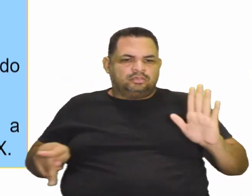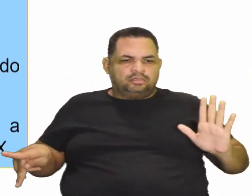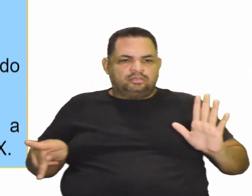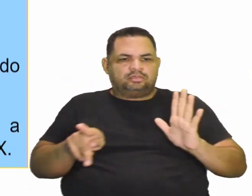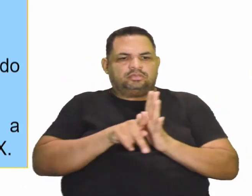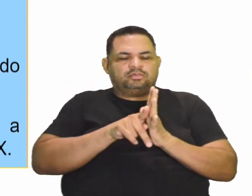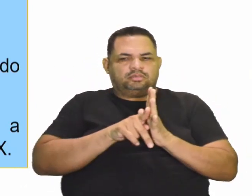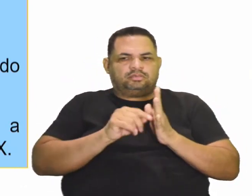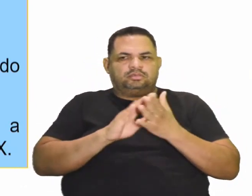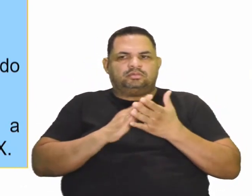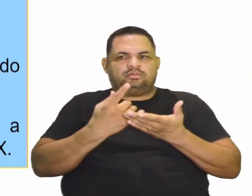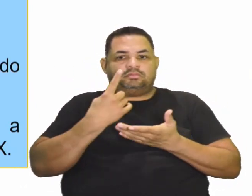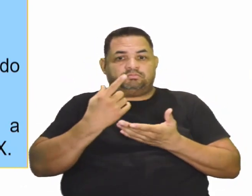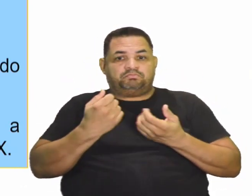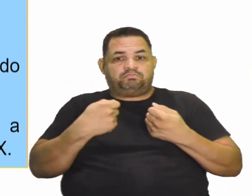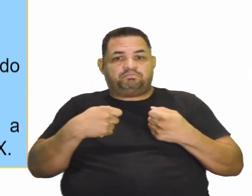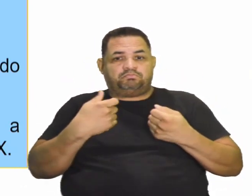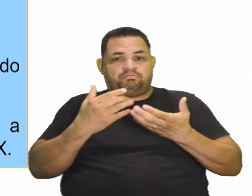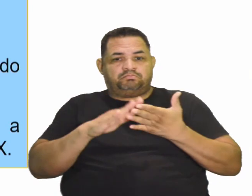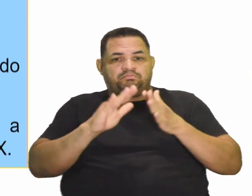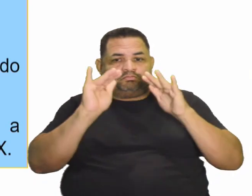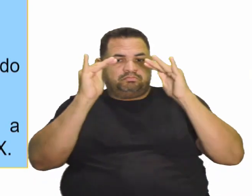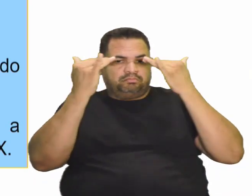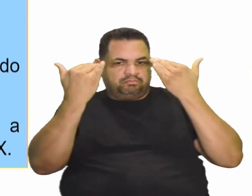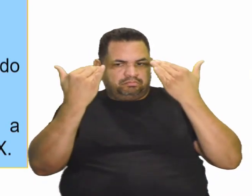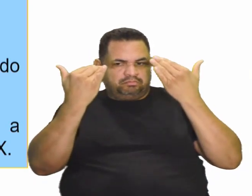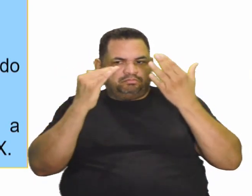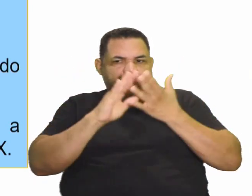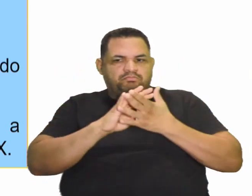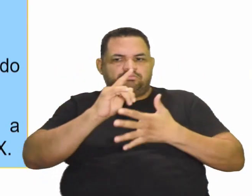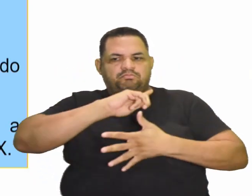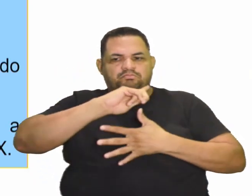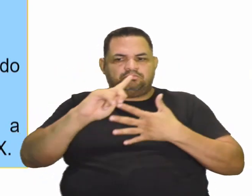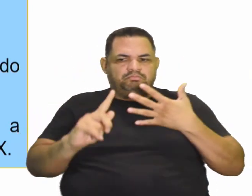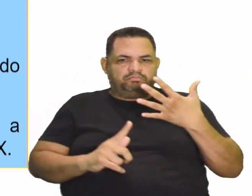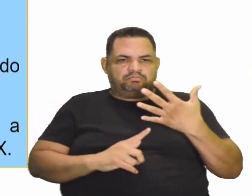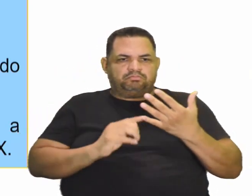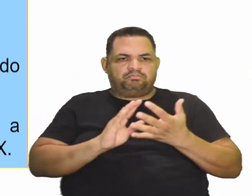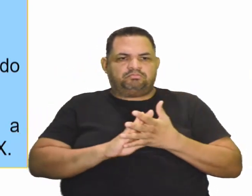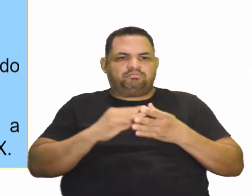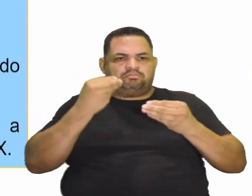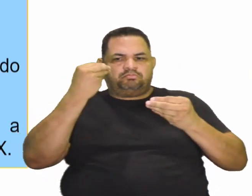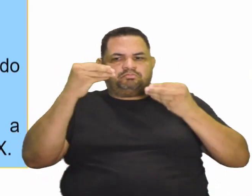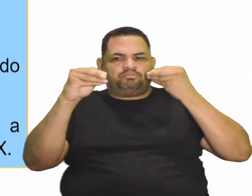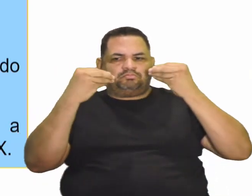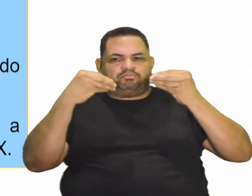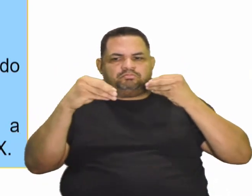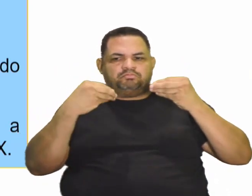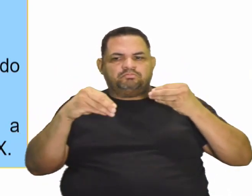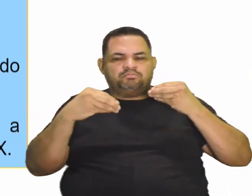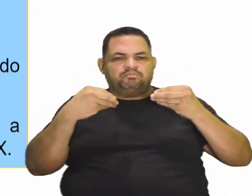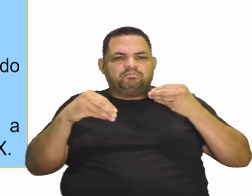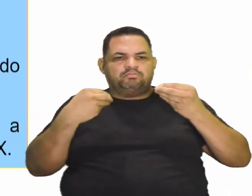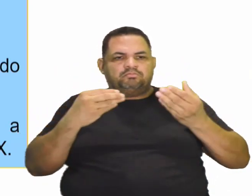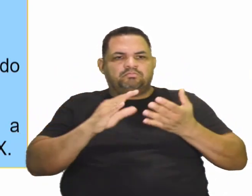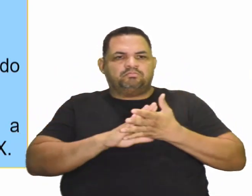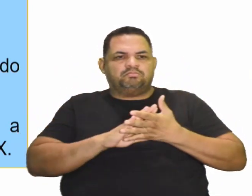né? Então, vocês precisam se atentar a esses gêneros. Novela, né? Narrativas